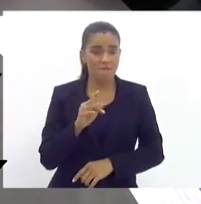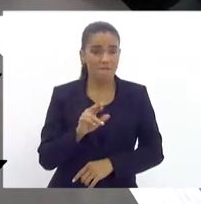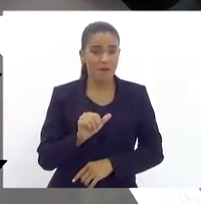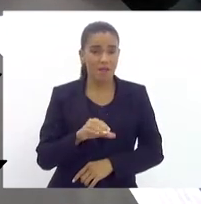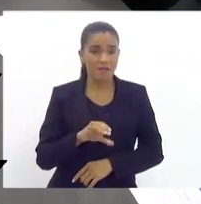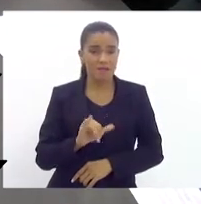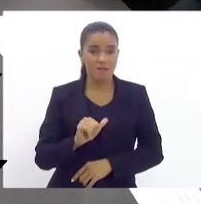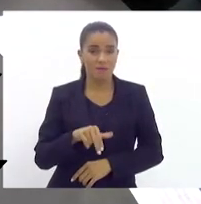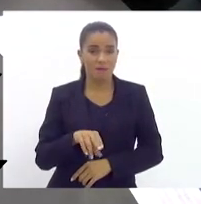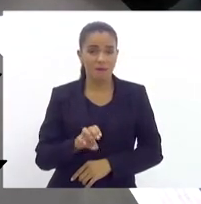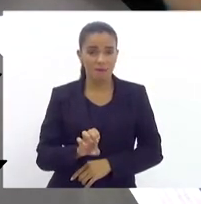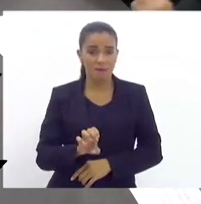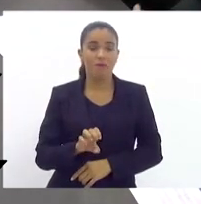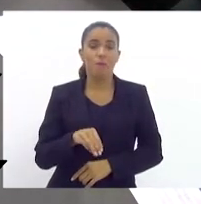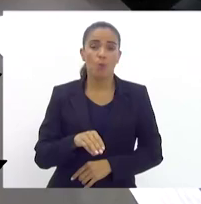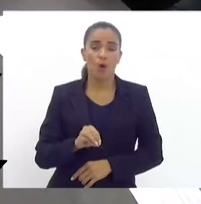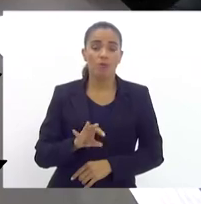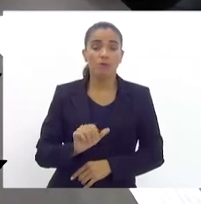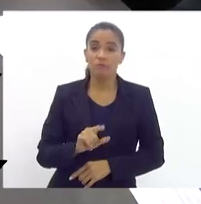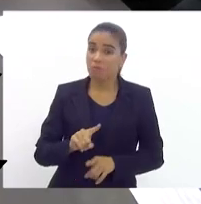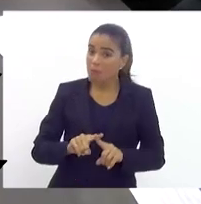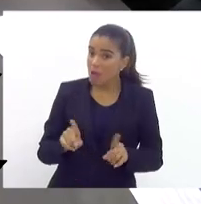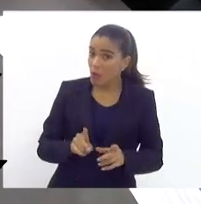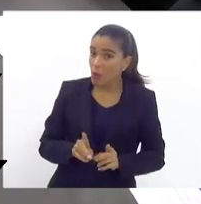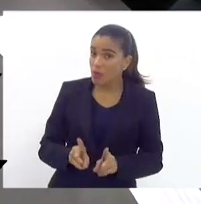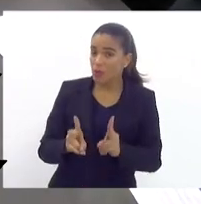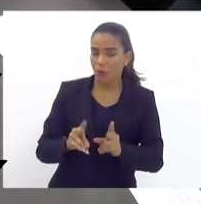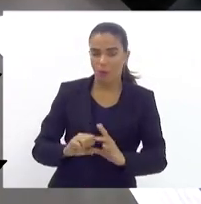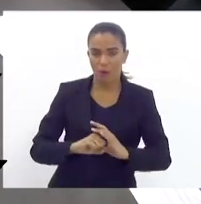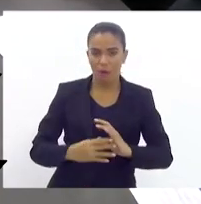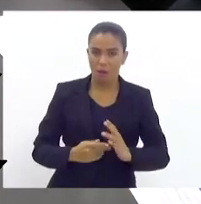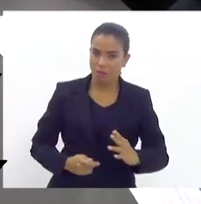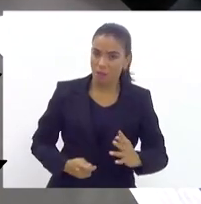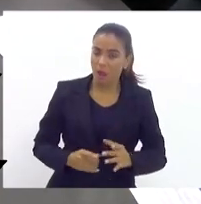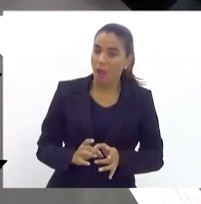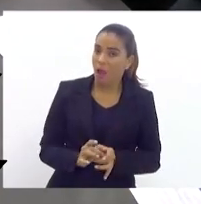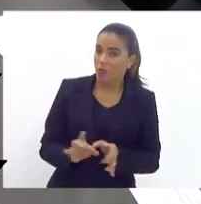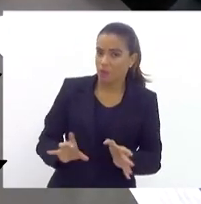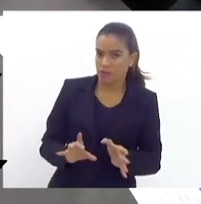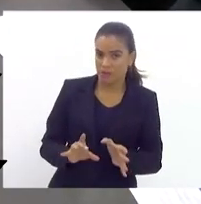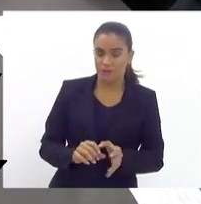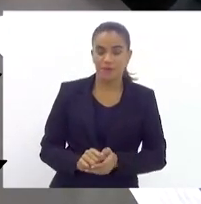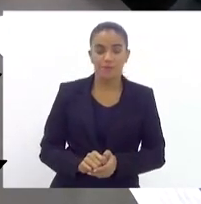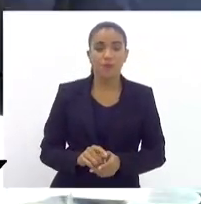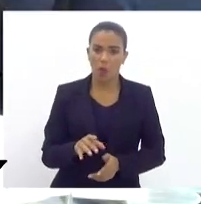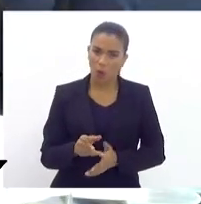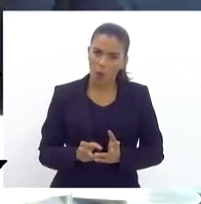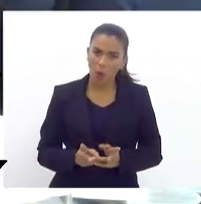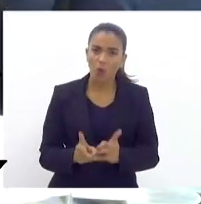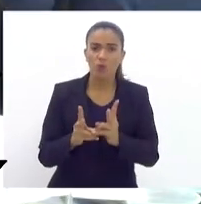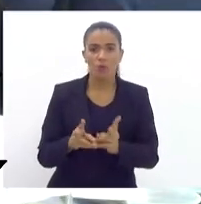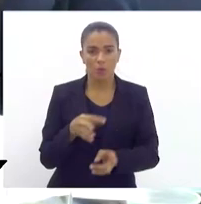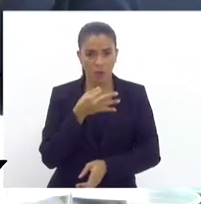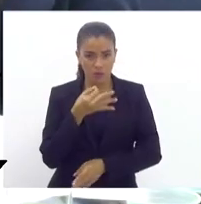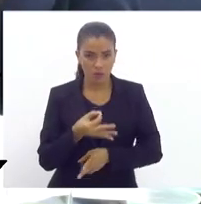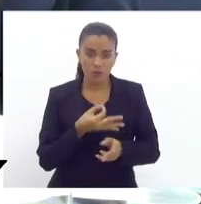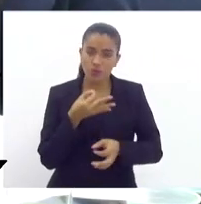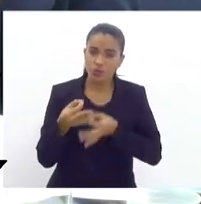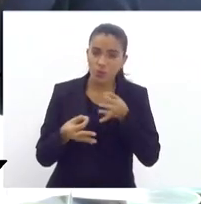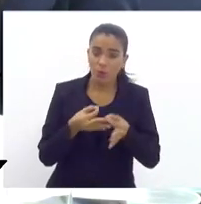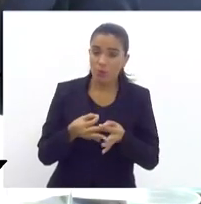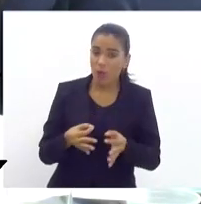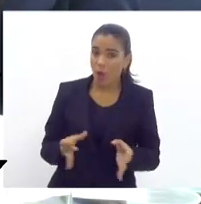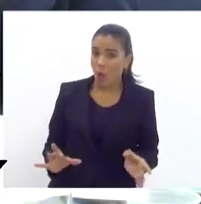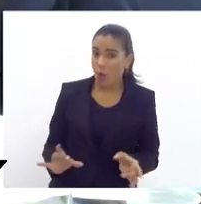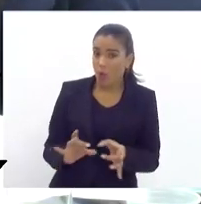mas mantendo exatamente o caráter autorizativo. Exatamente. Acolhemos a sugestão do deputado Carlos Mink para unir,